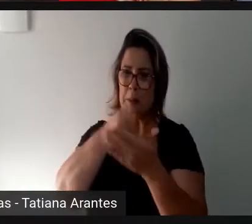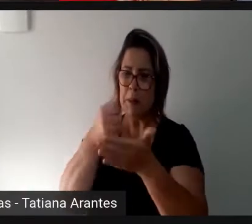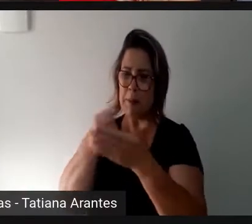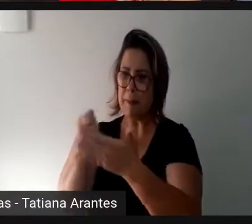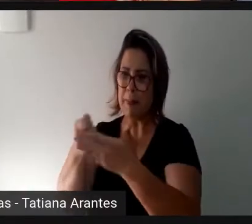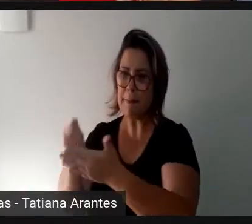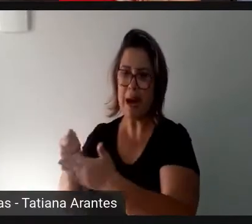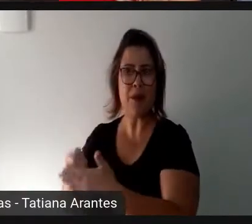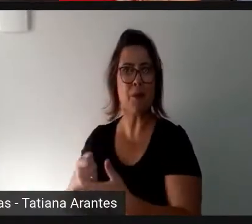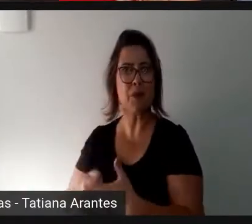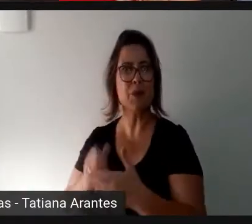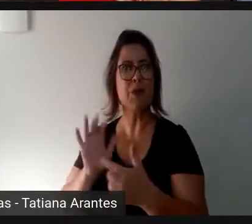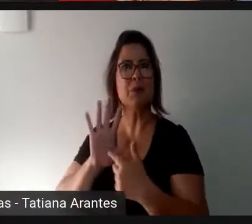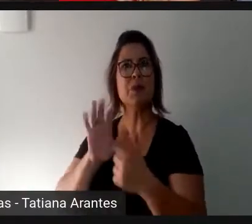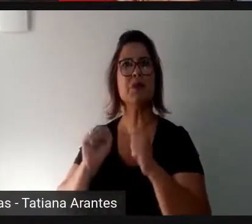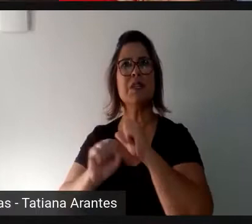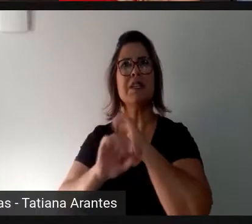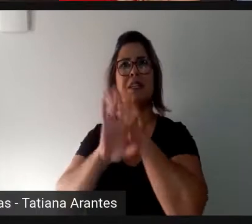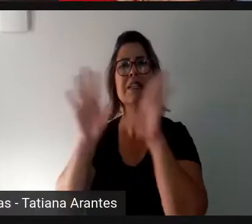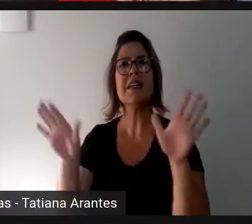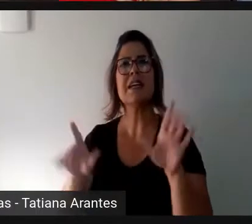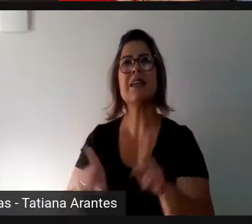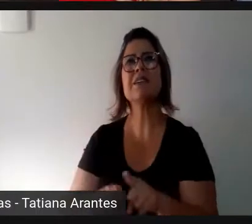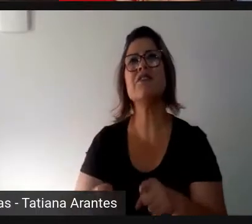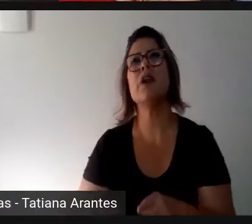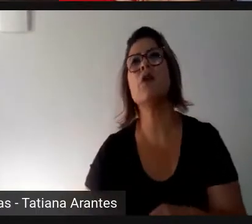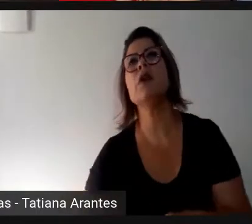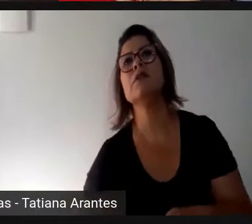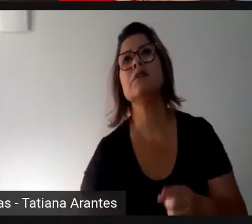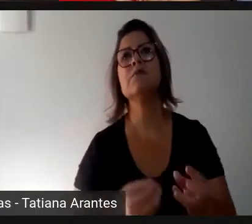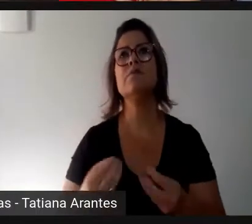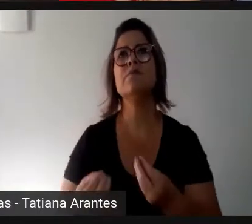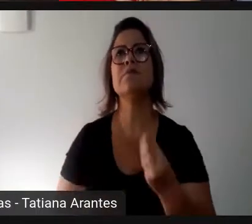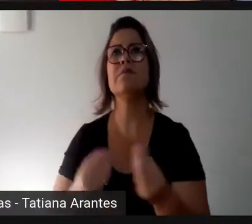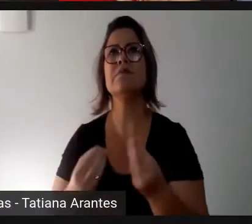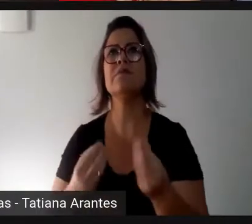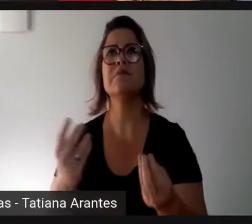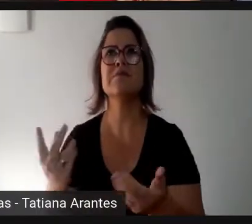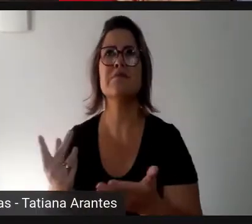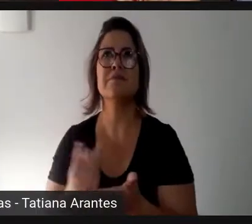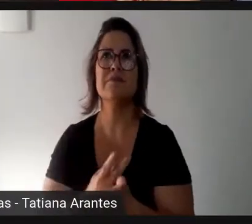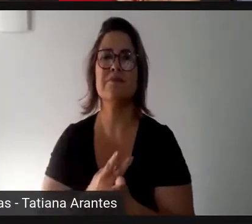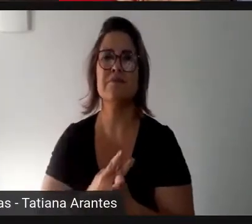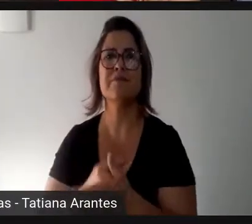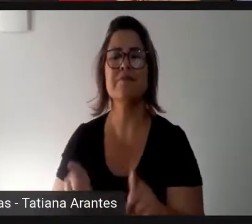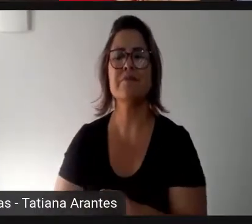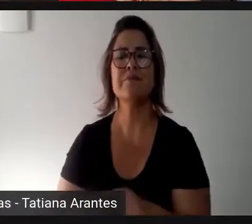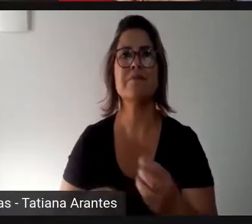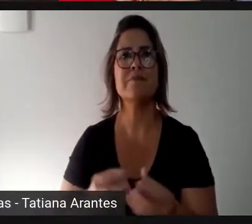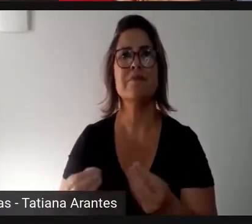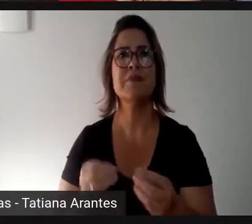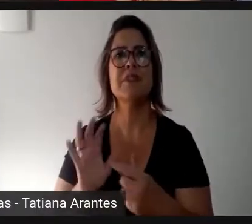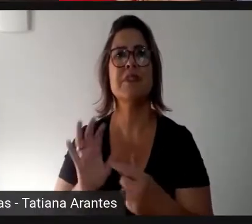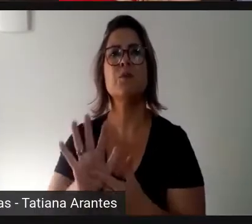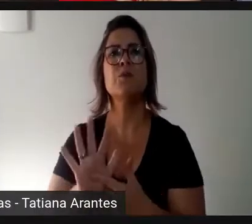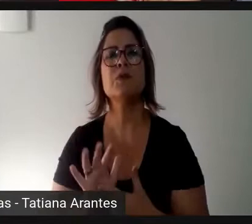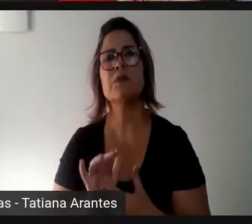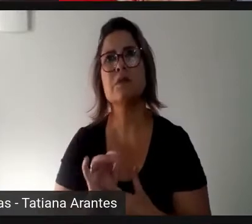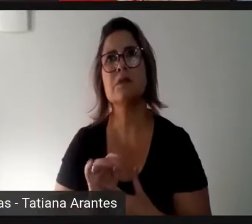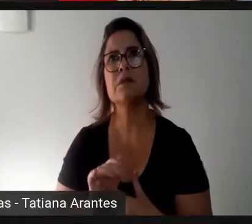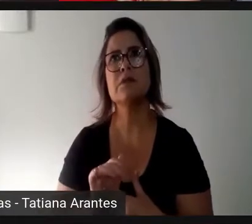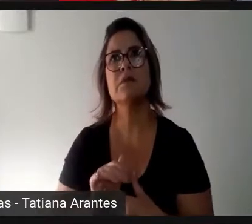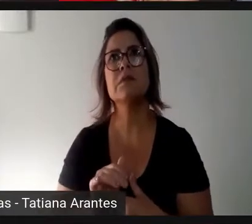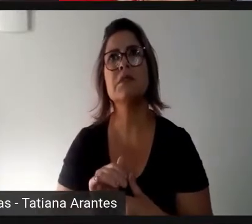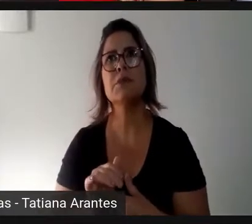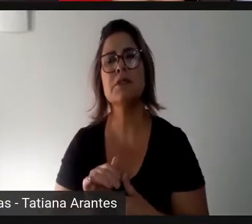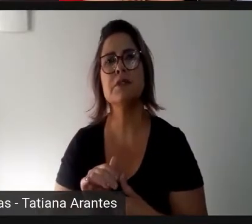maneira um tanto barata e em tempo real de você acompanhar como as coisas acontecem. E o só é o melhor desinfetante. Aqui na Câmara de Deputados,